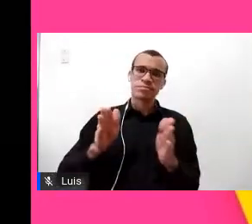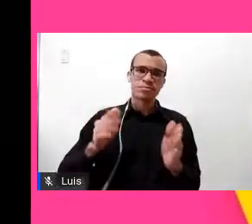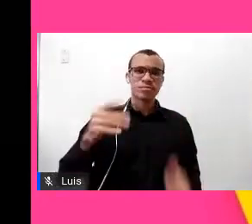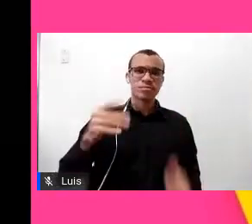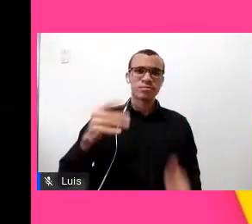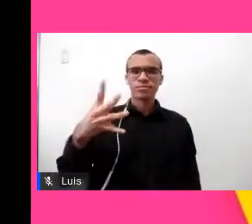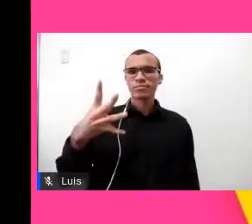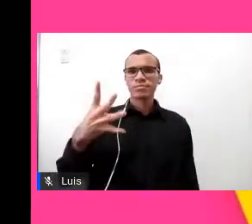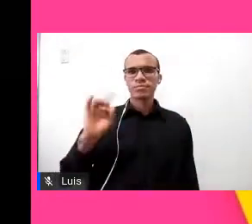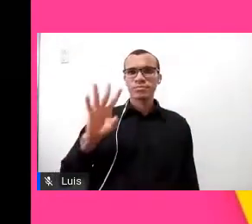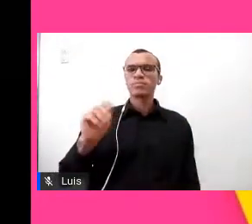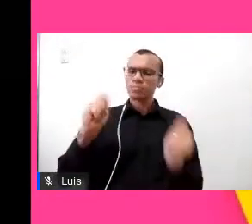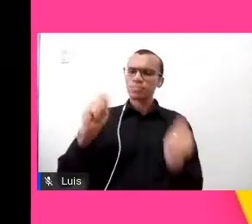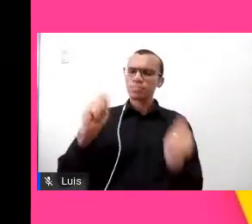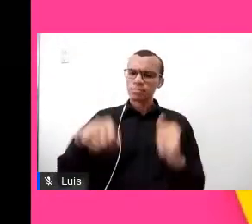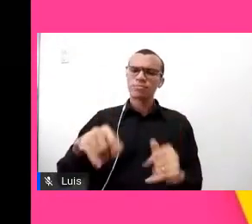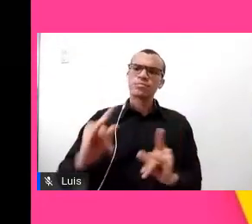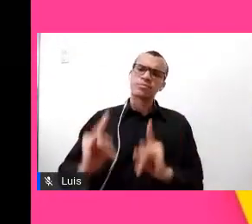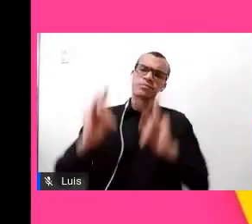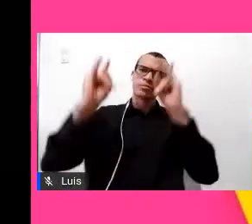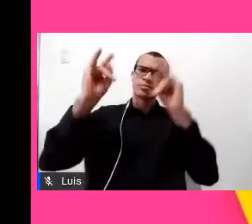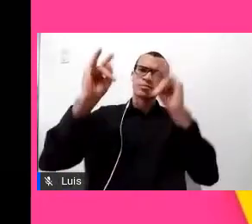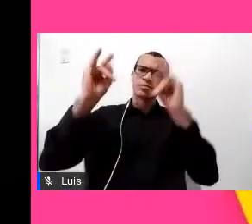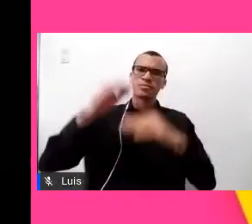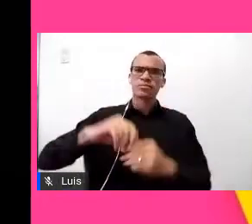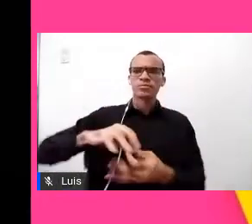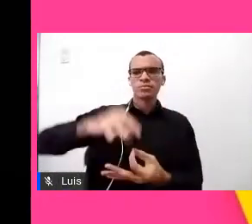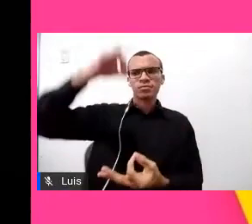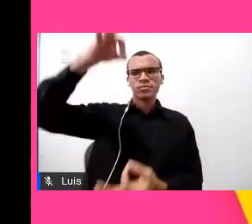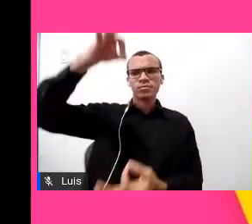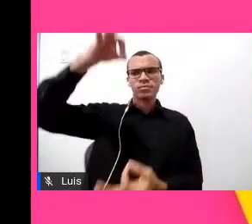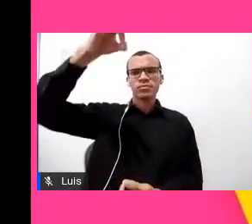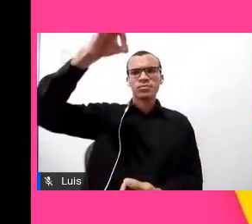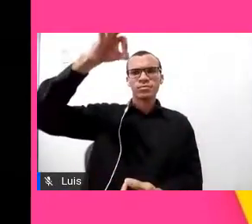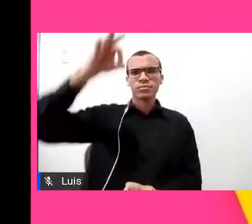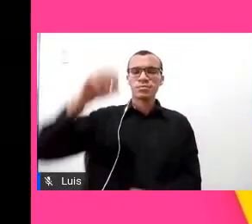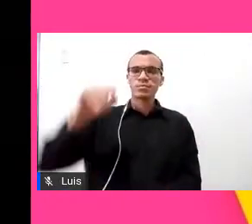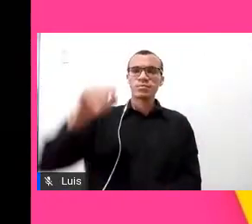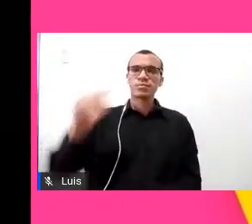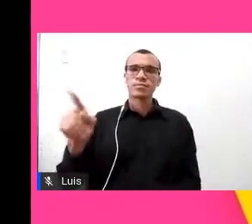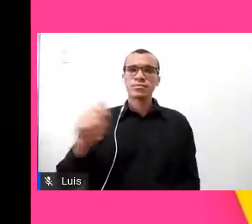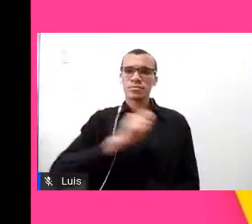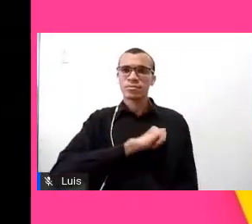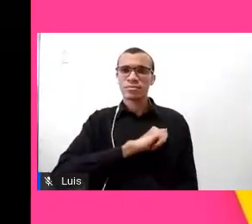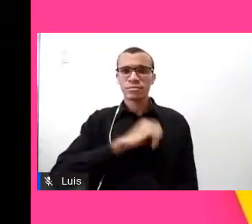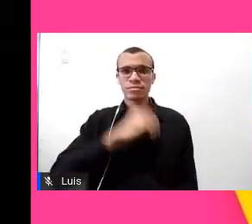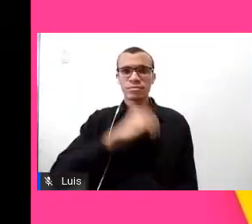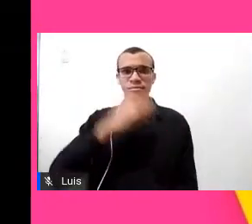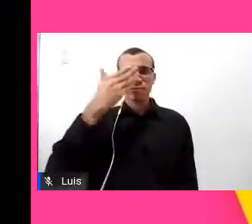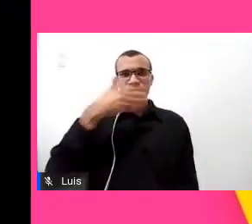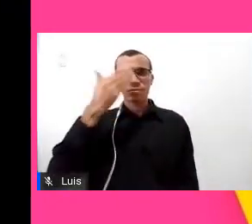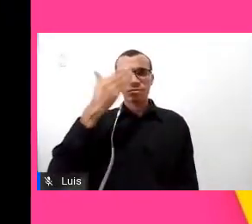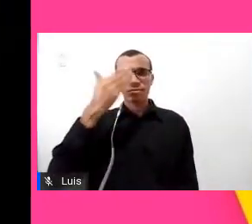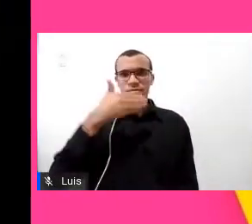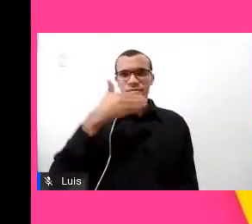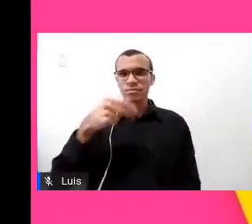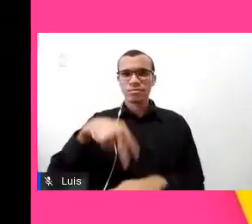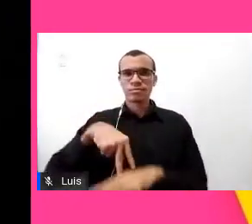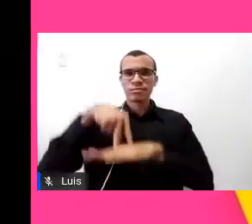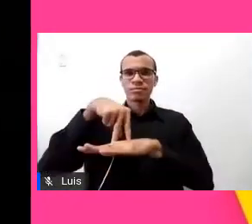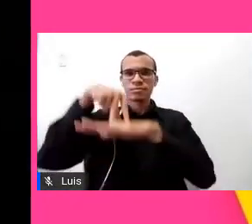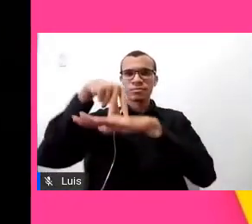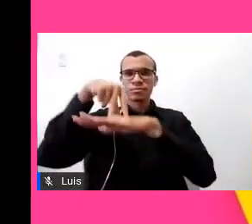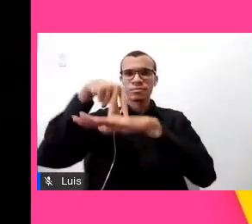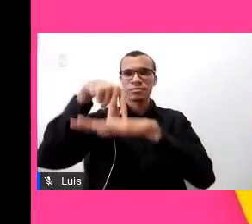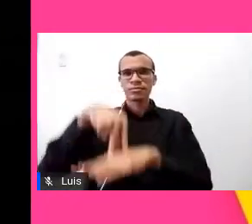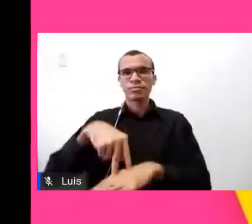maior. E o aluno, ele não vê o andar que o elevador está, o aluno fica atrás, ó. E aí ele tem que subir o